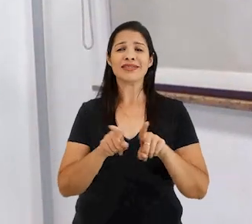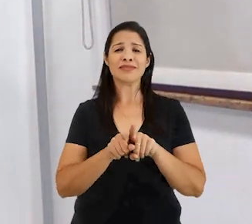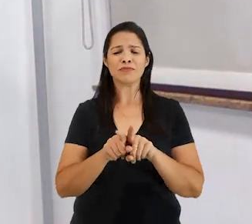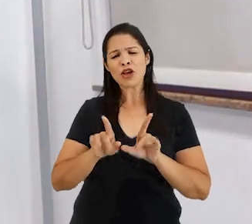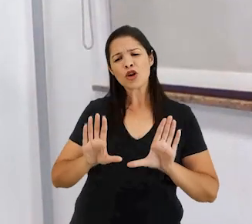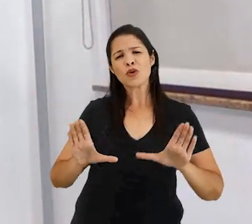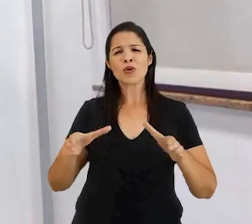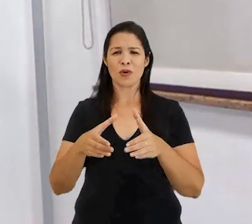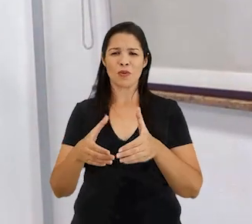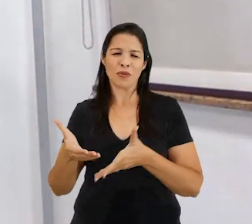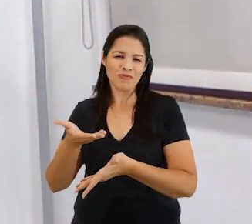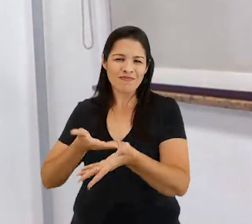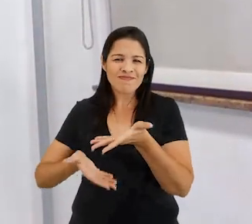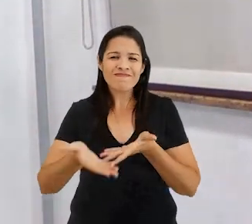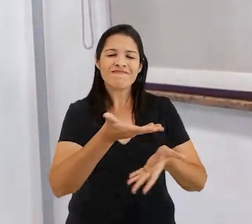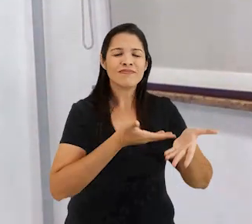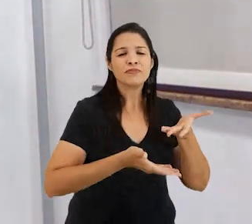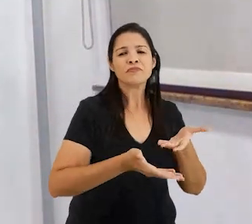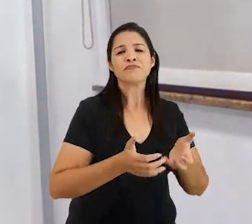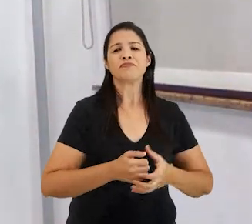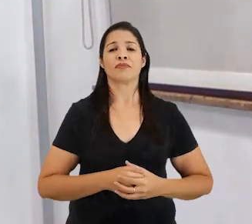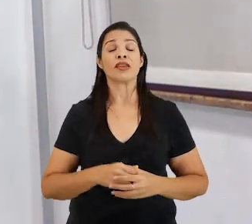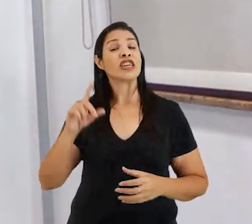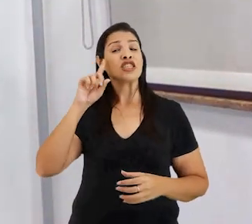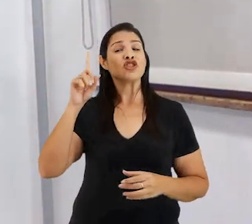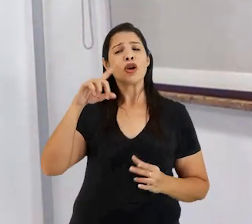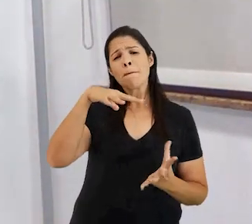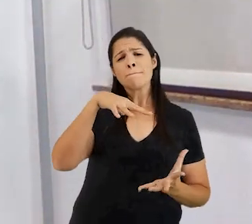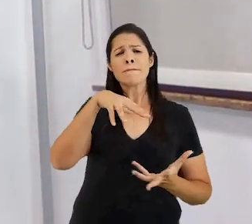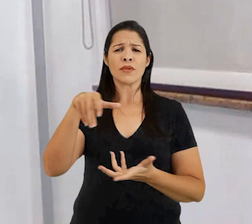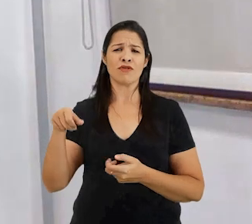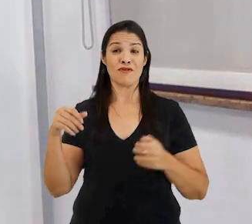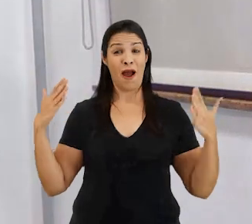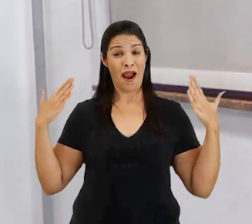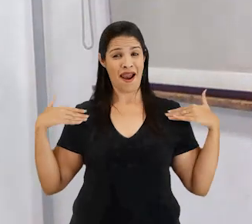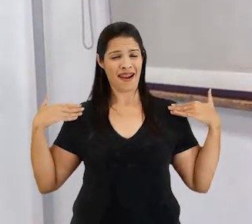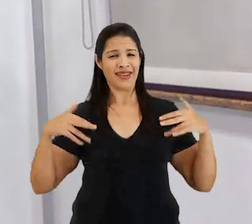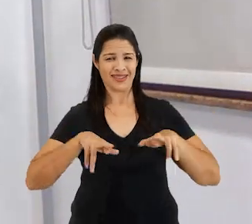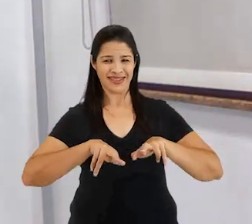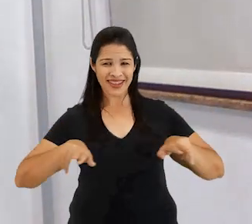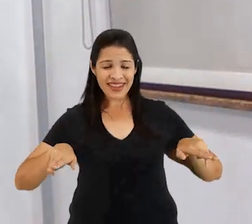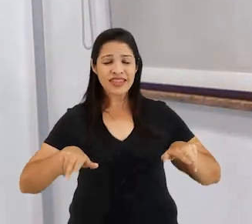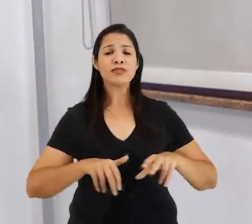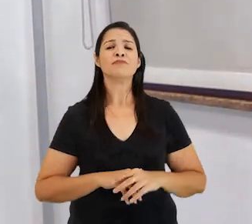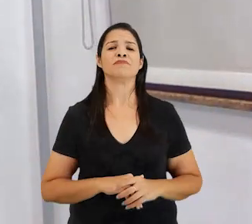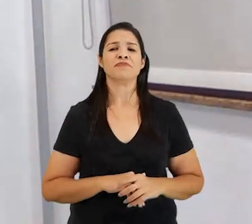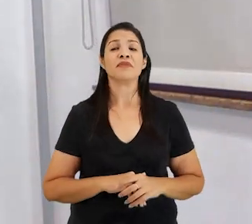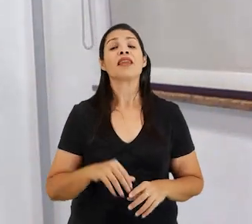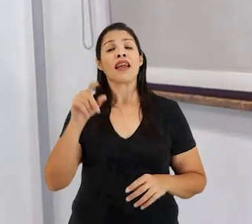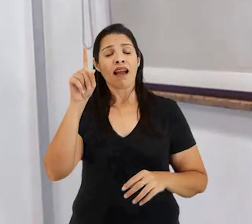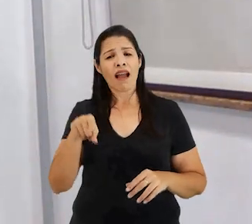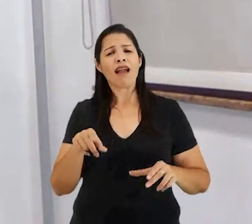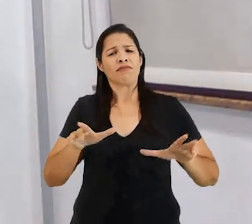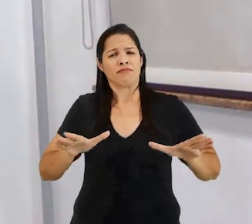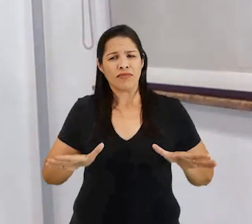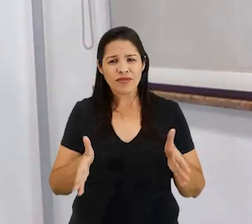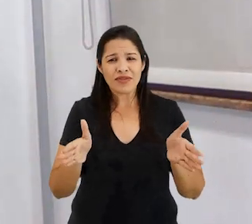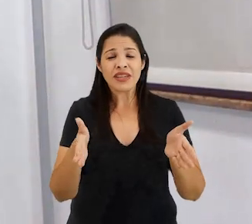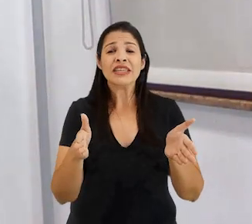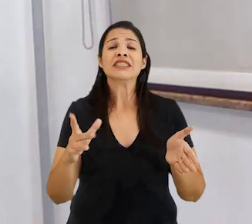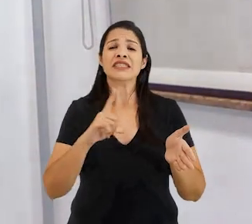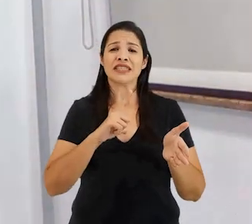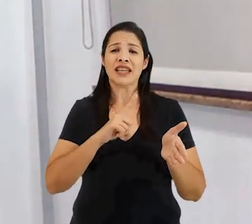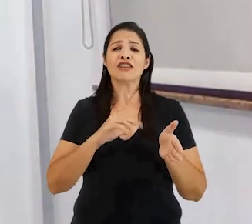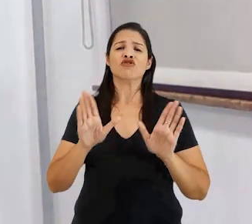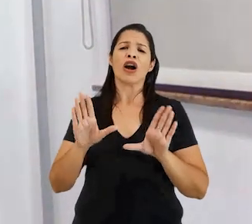contextos socioculturais. O Dia Mundial do Lazer é uma campanha que acontece por iniciativa da Organização Mundial